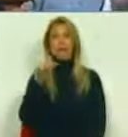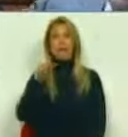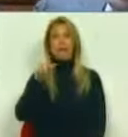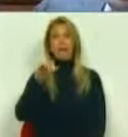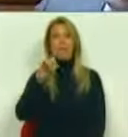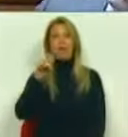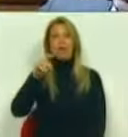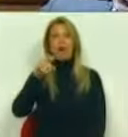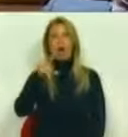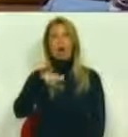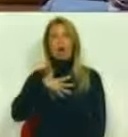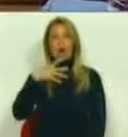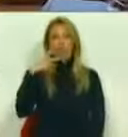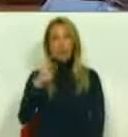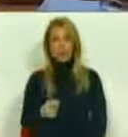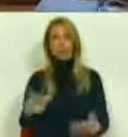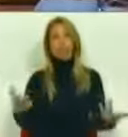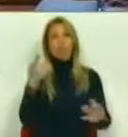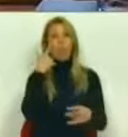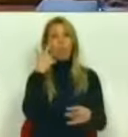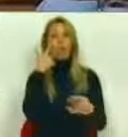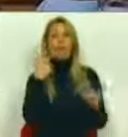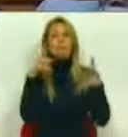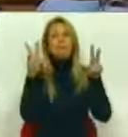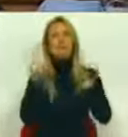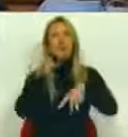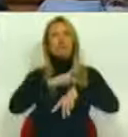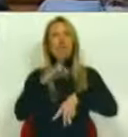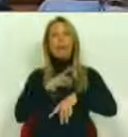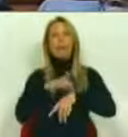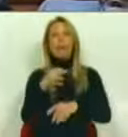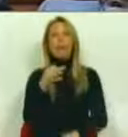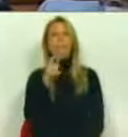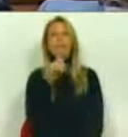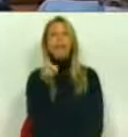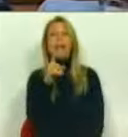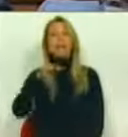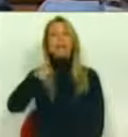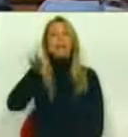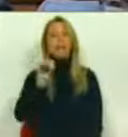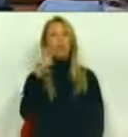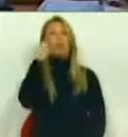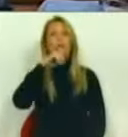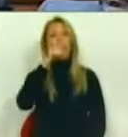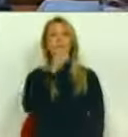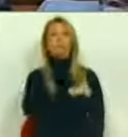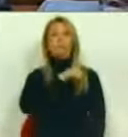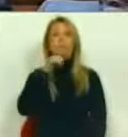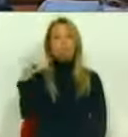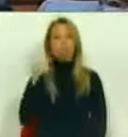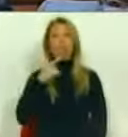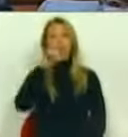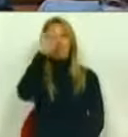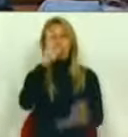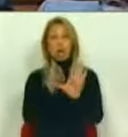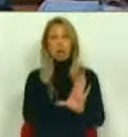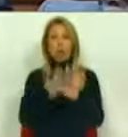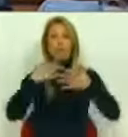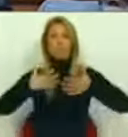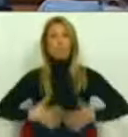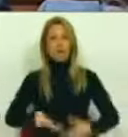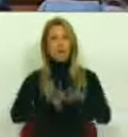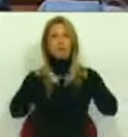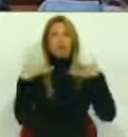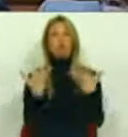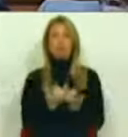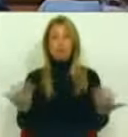pezinhos, bem como os efeitos que a mesma causa em quem dela sofre, quer em termos físicos, psicológicos e sociais, quer na esperança e